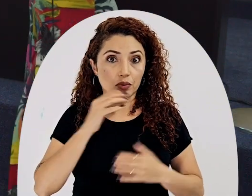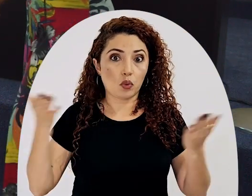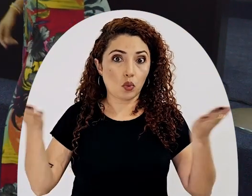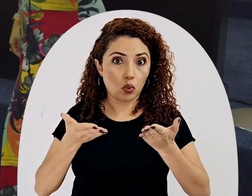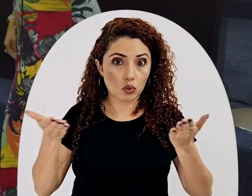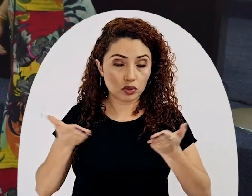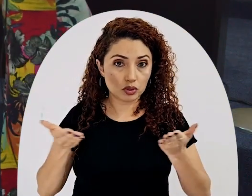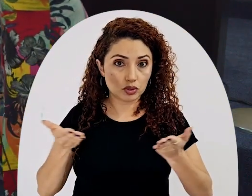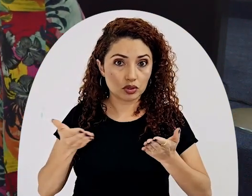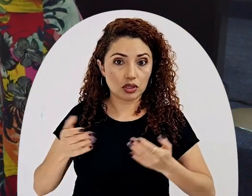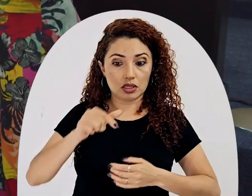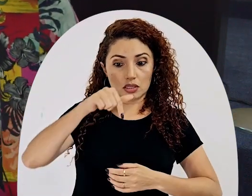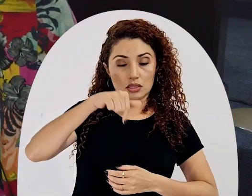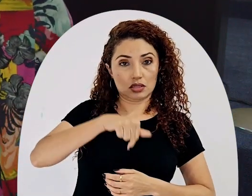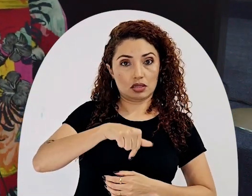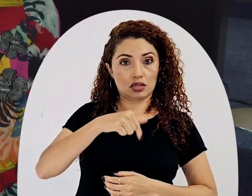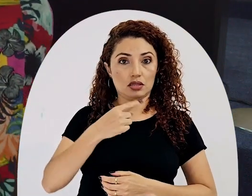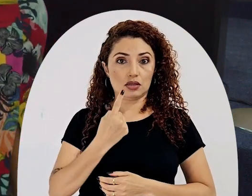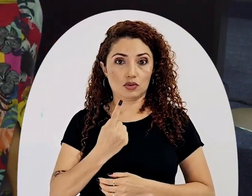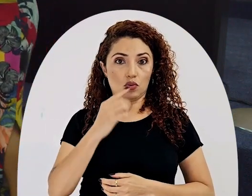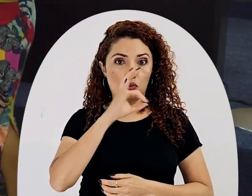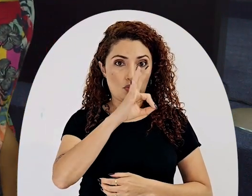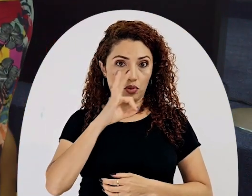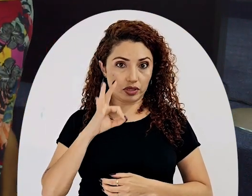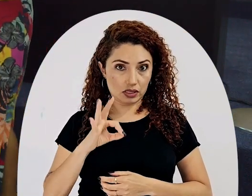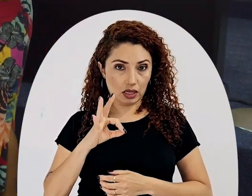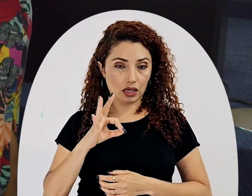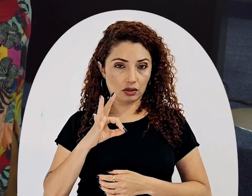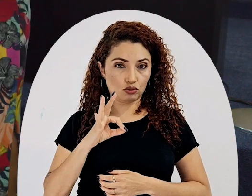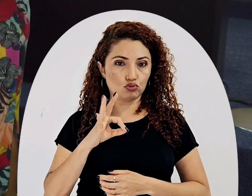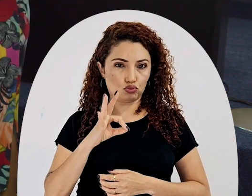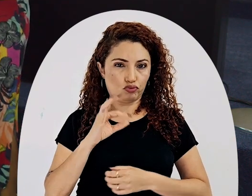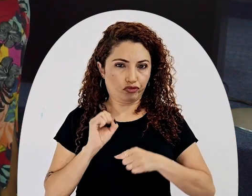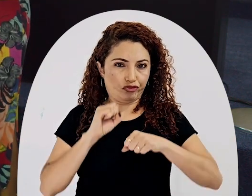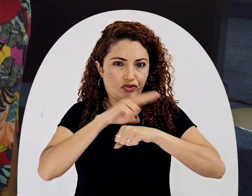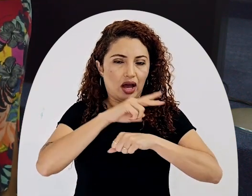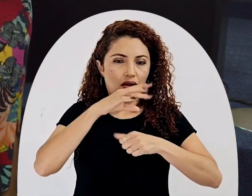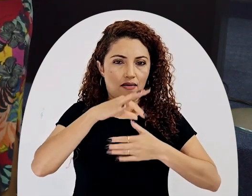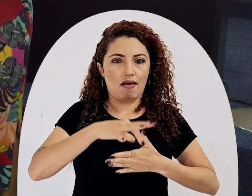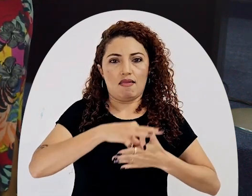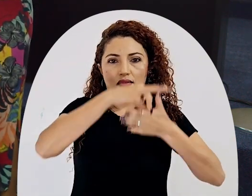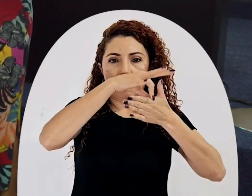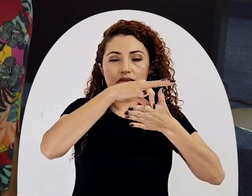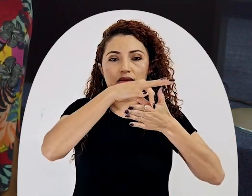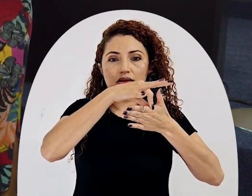71% dos cargos de liderança, né, no Brasil são ocupados por homens.